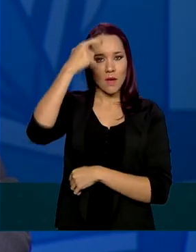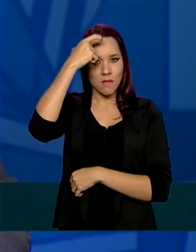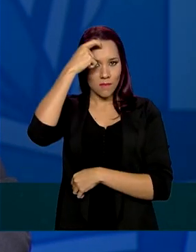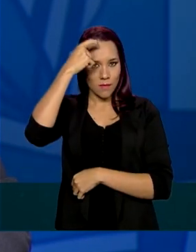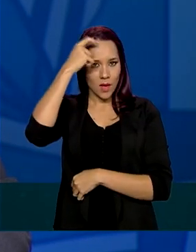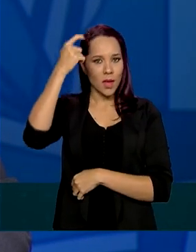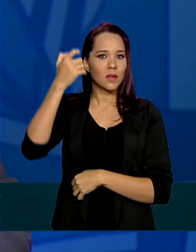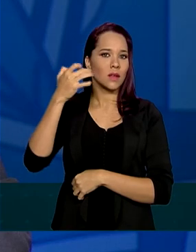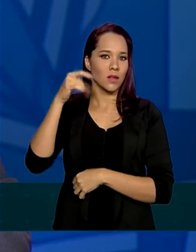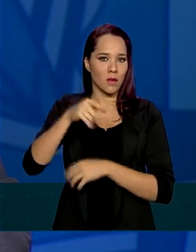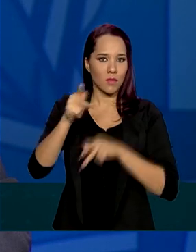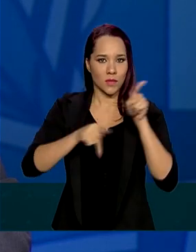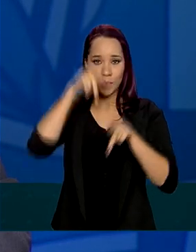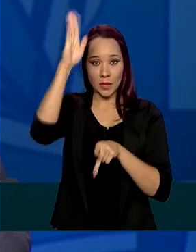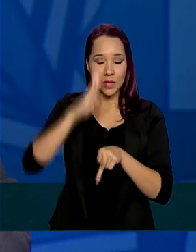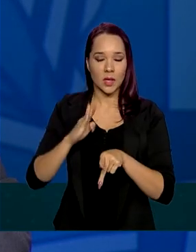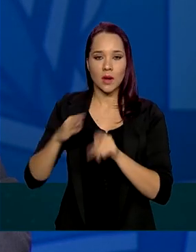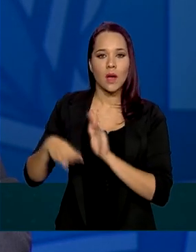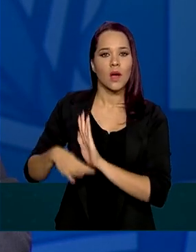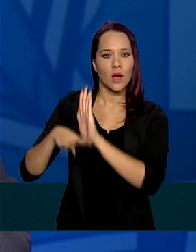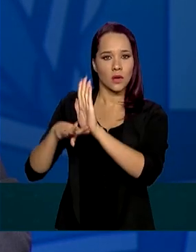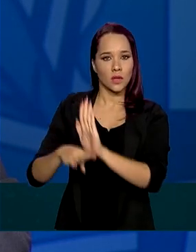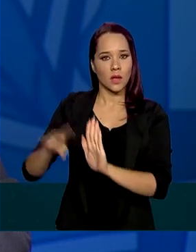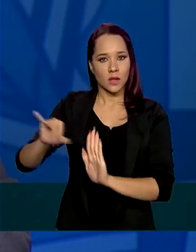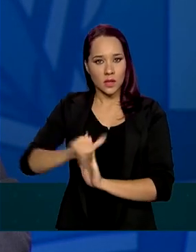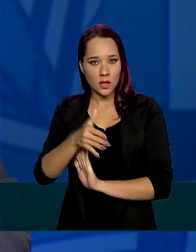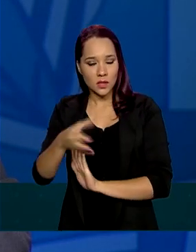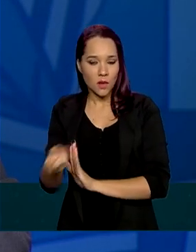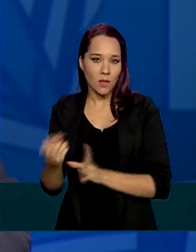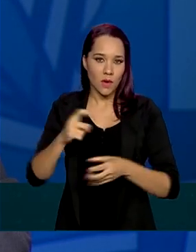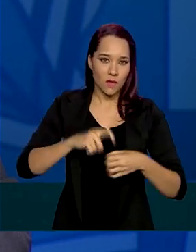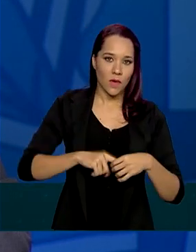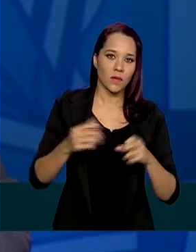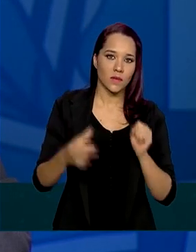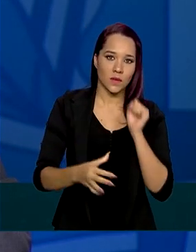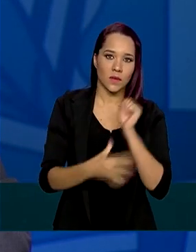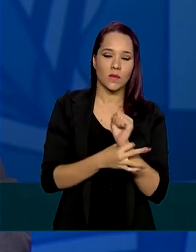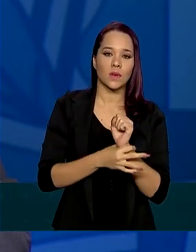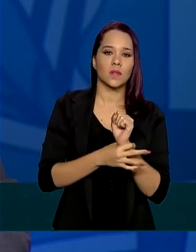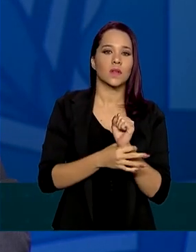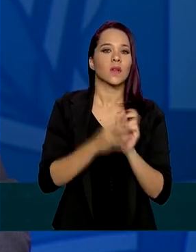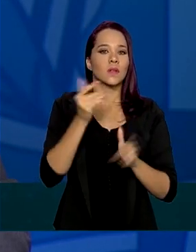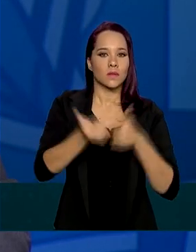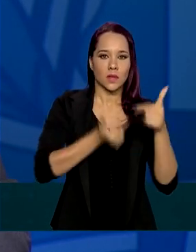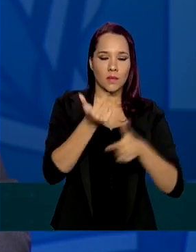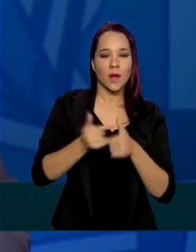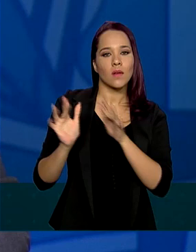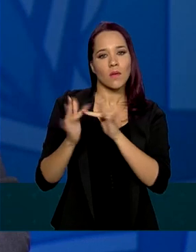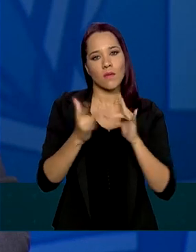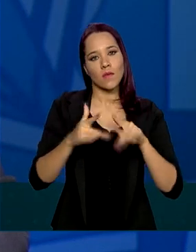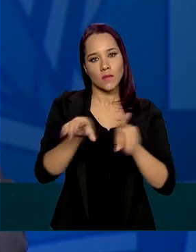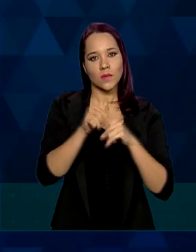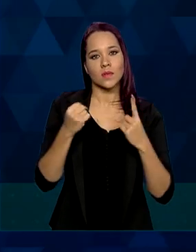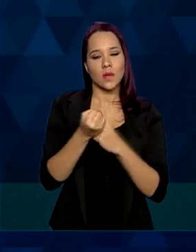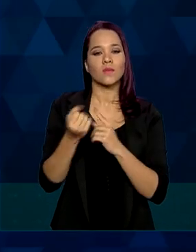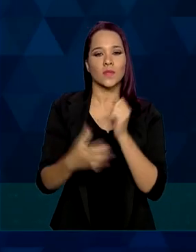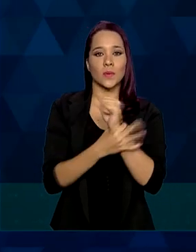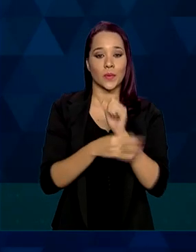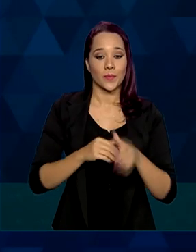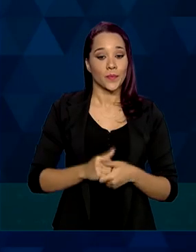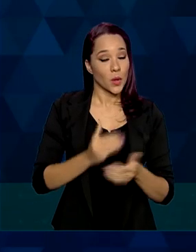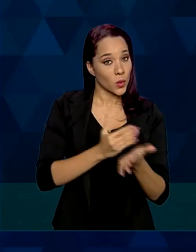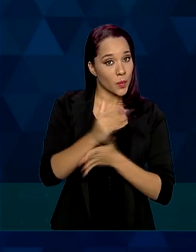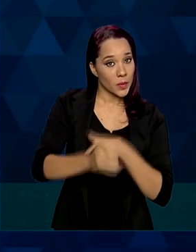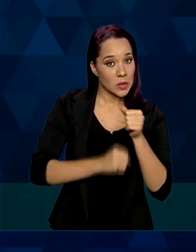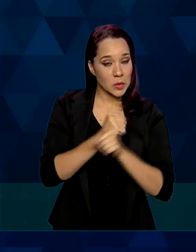de forma a contribuir com as ações para a retomada segura das atividades e o convívio social seguro. Do começo